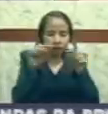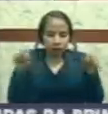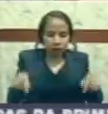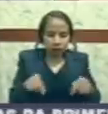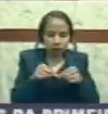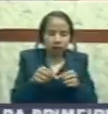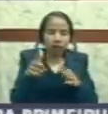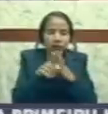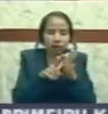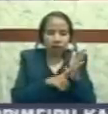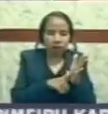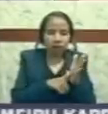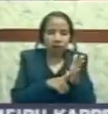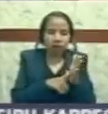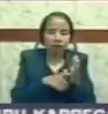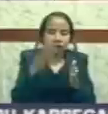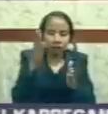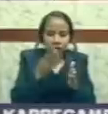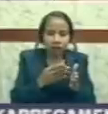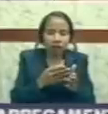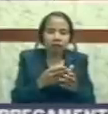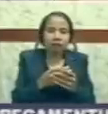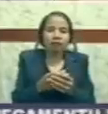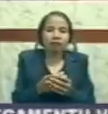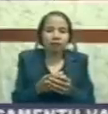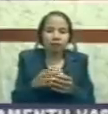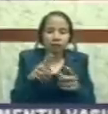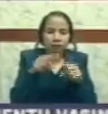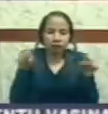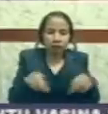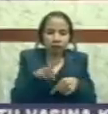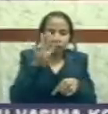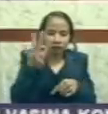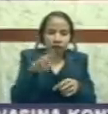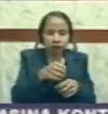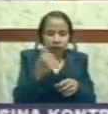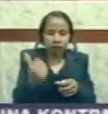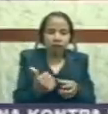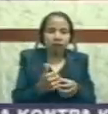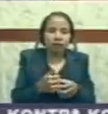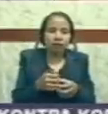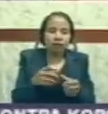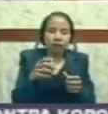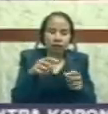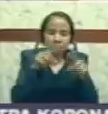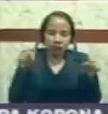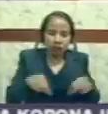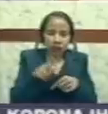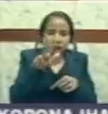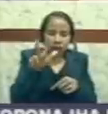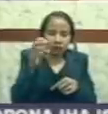preâmbulo da lei, num parágrafo anterior à referência à tabela 4, nos seguintes termos. Tabela 3A.